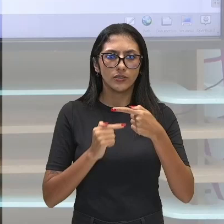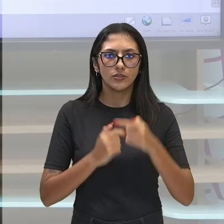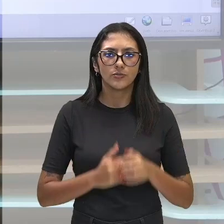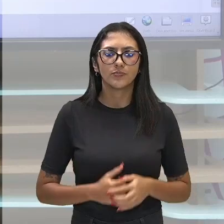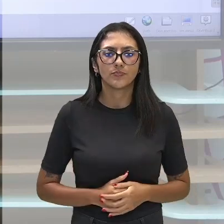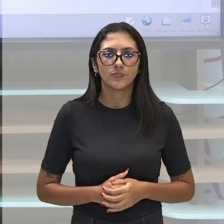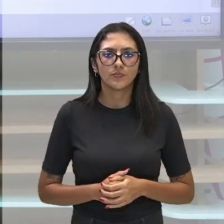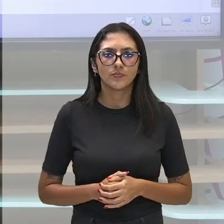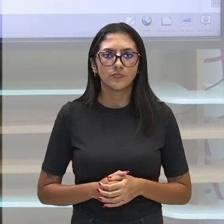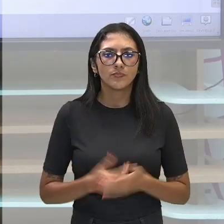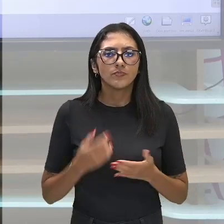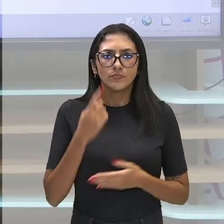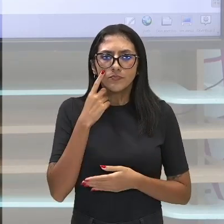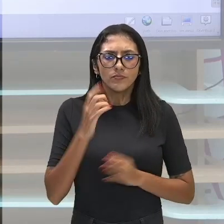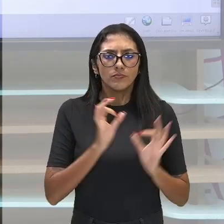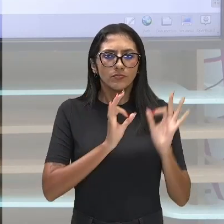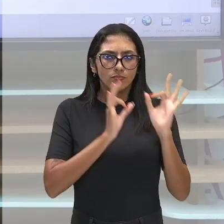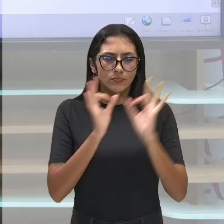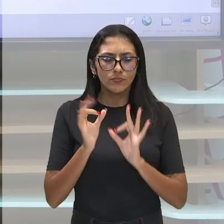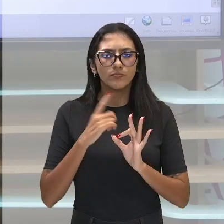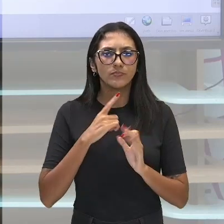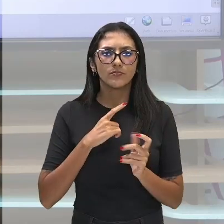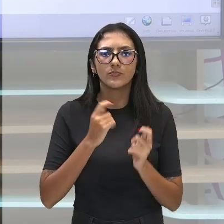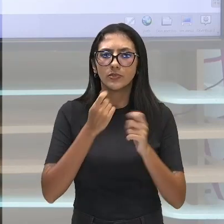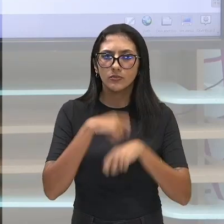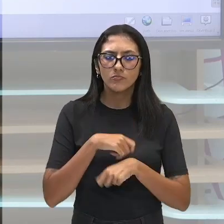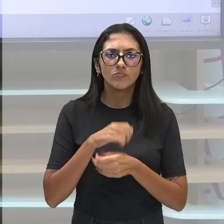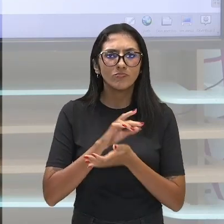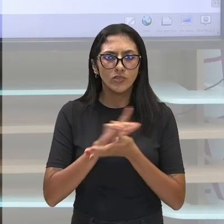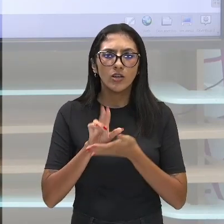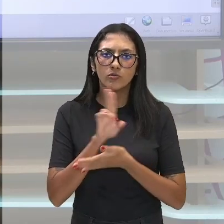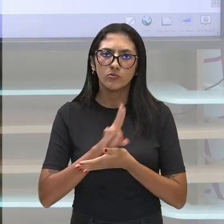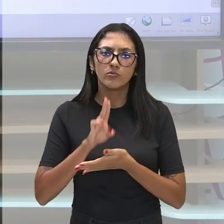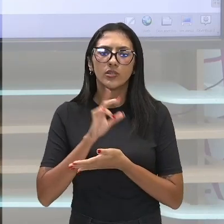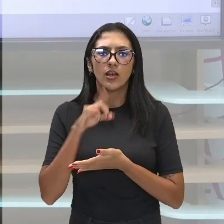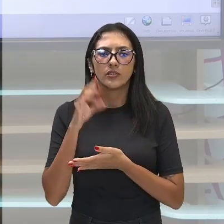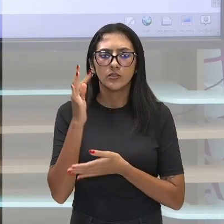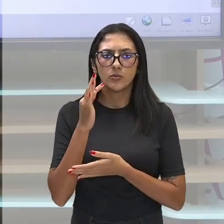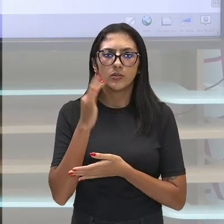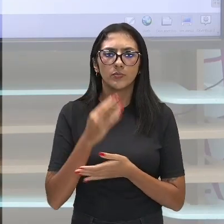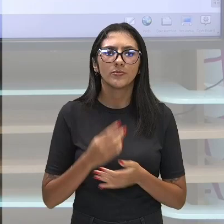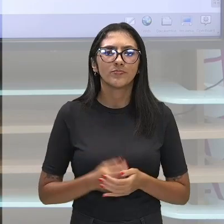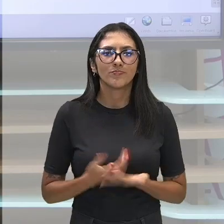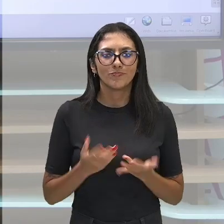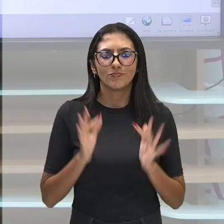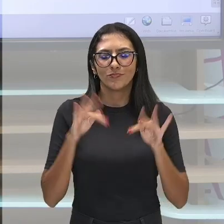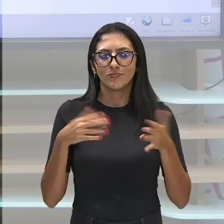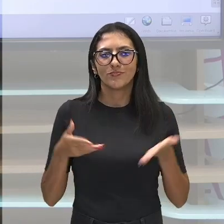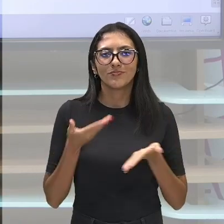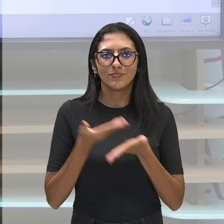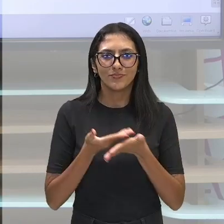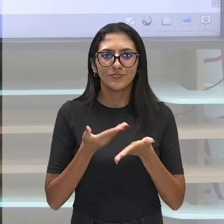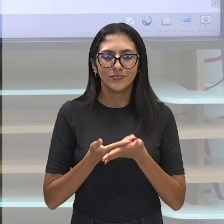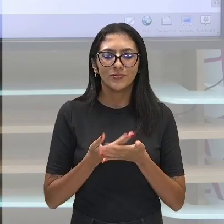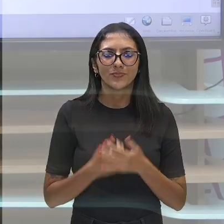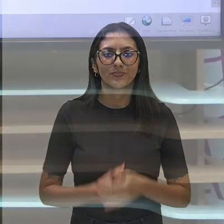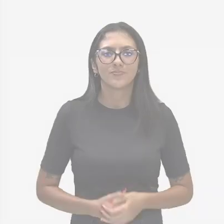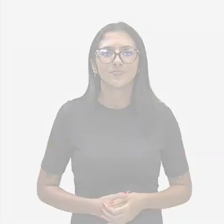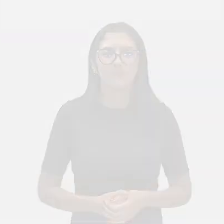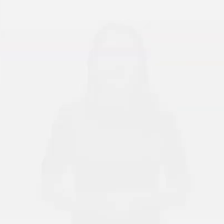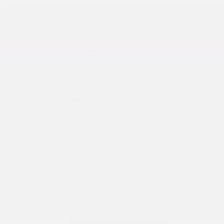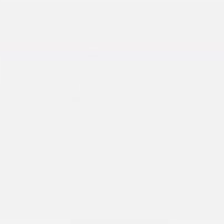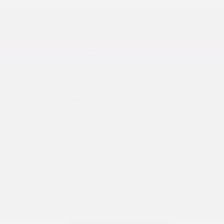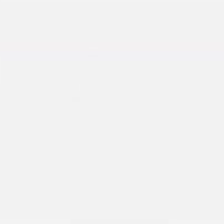Então vejam que de várias formas a gente consegue usar o Teorema de Pitágoras. E essa foi a nossa aula sobre esse teorema.